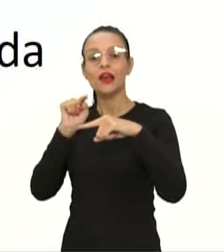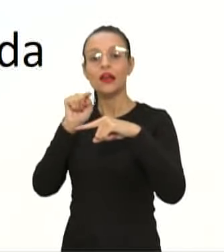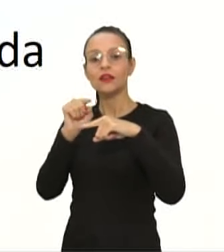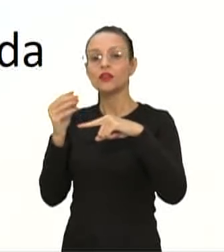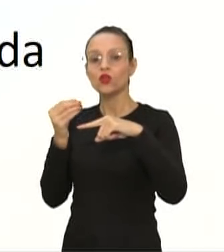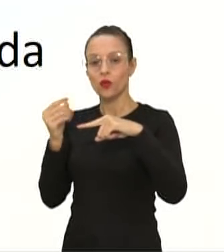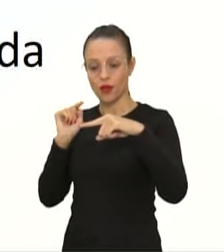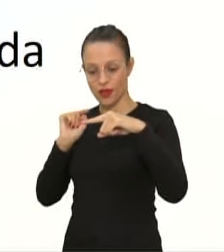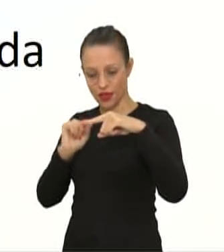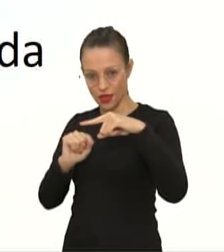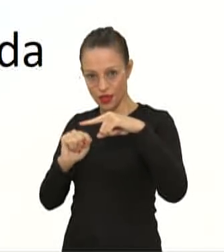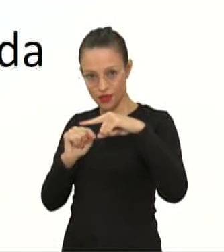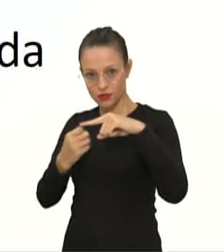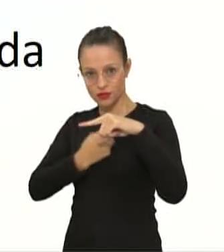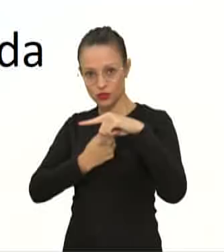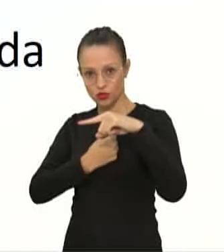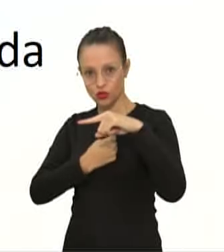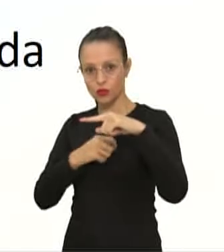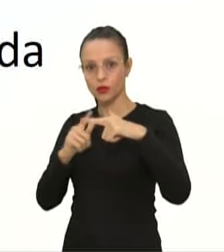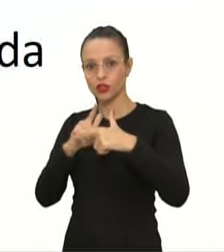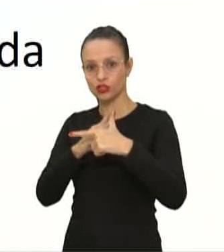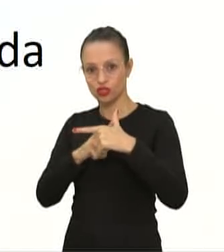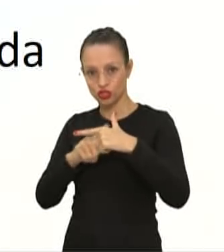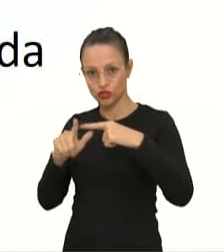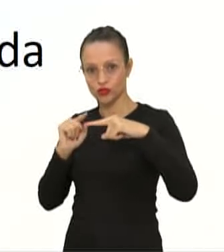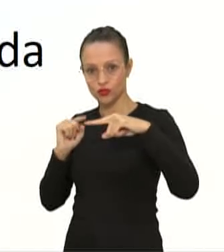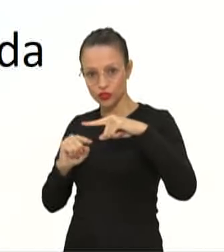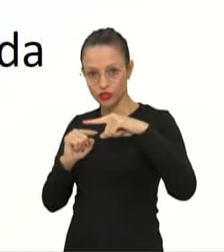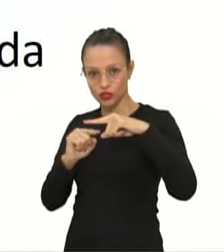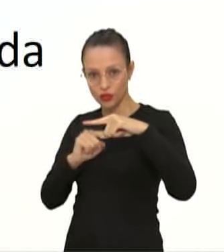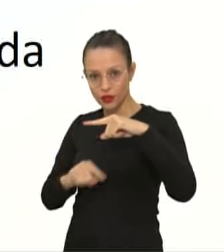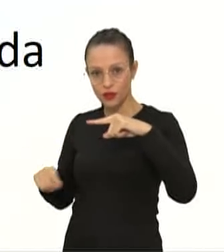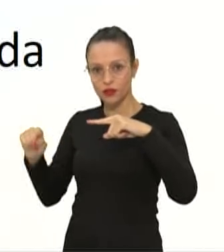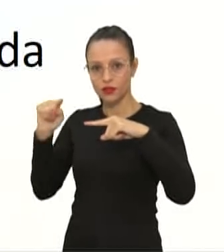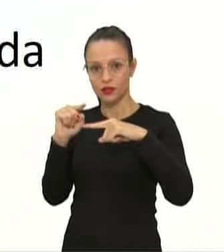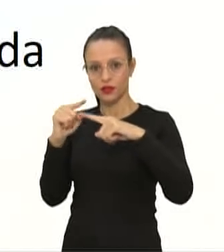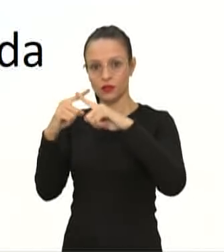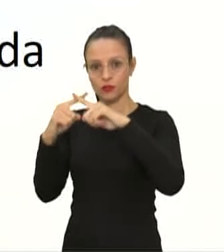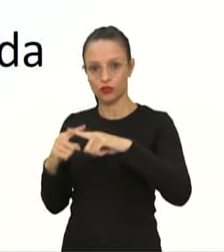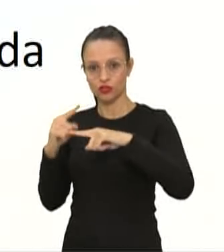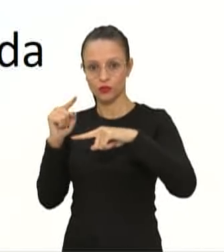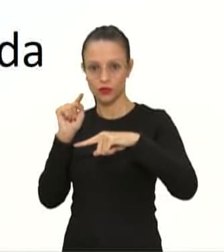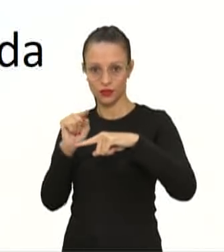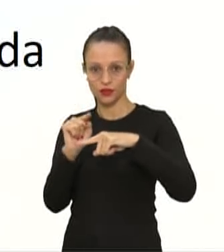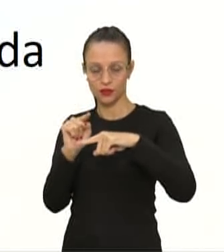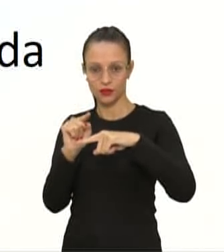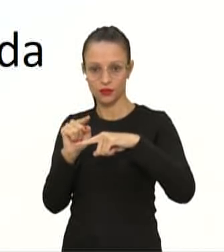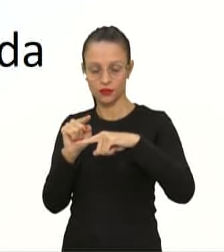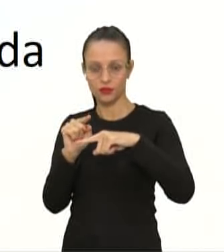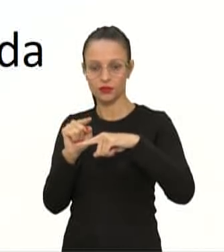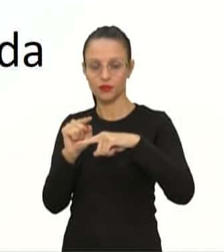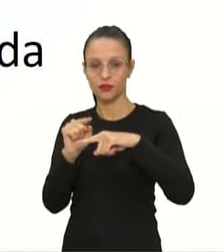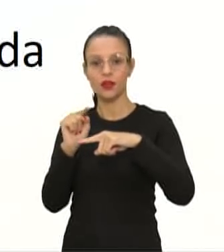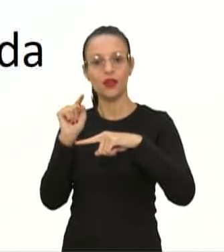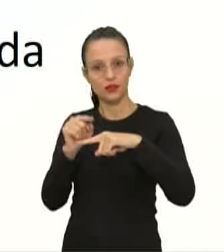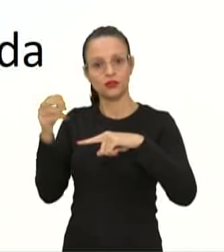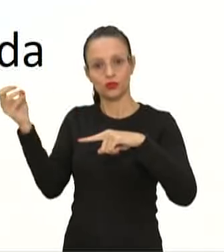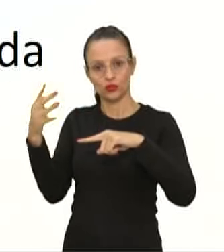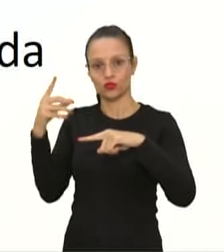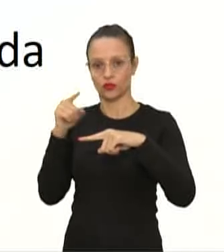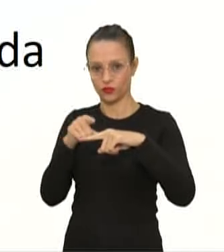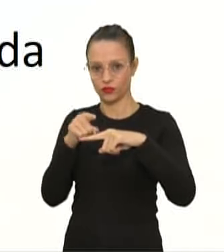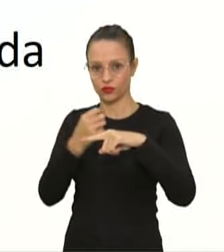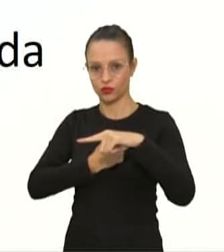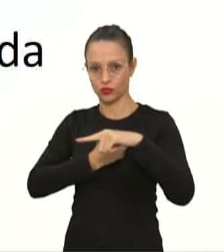maneira. Eu peguei o MMC, dividi pelo antigo denominador e multipliquei pelo antigo numerador, para formar o